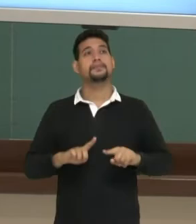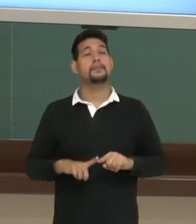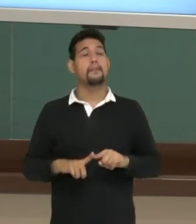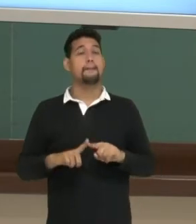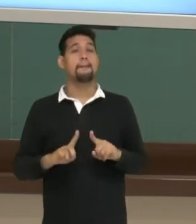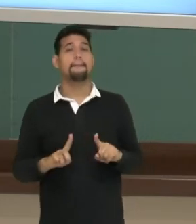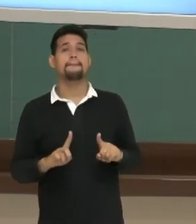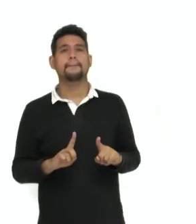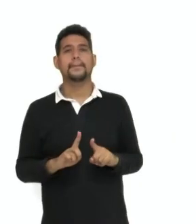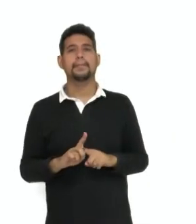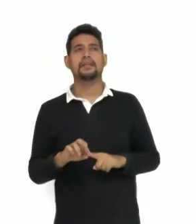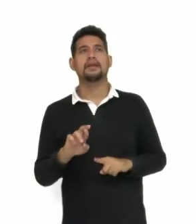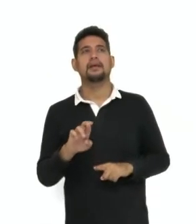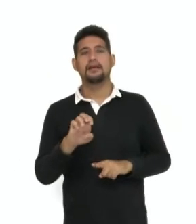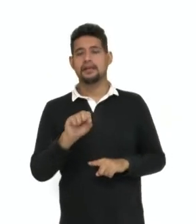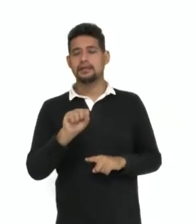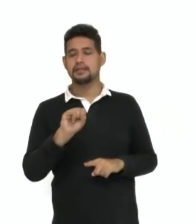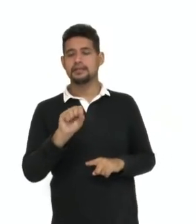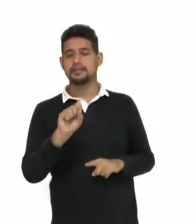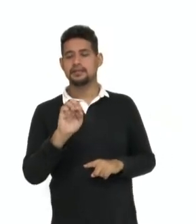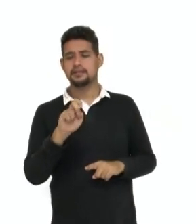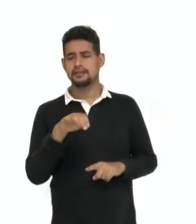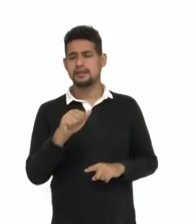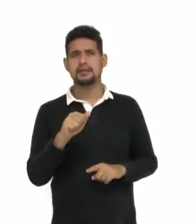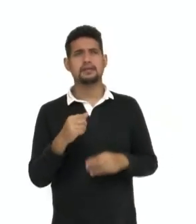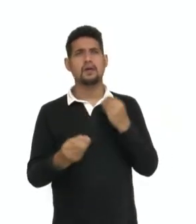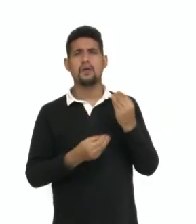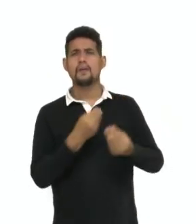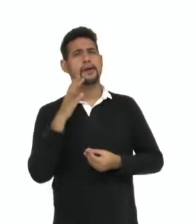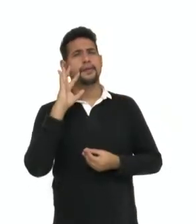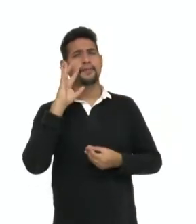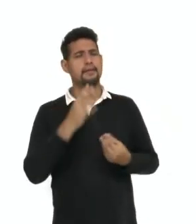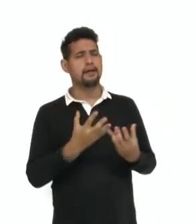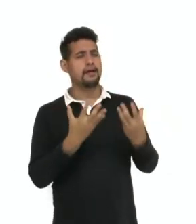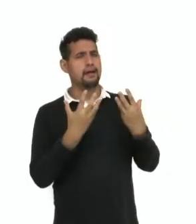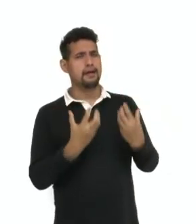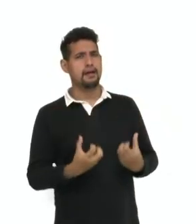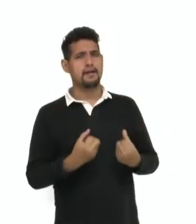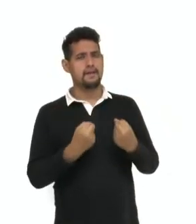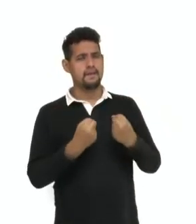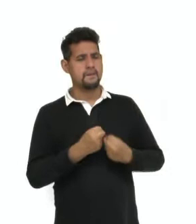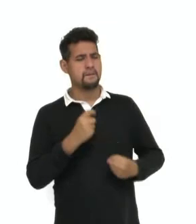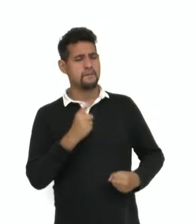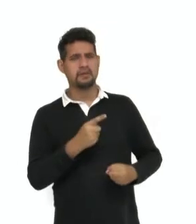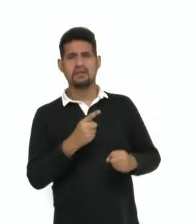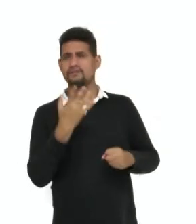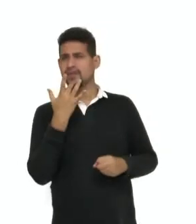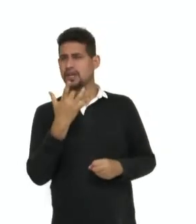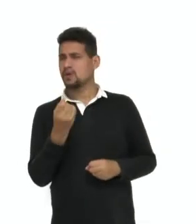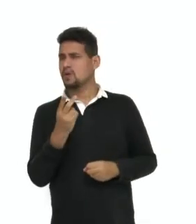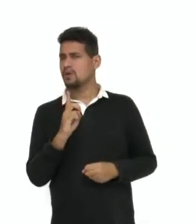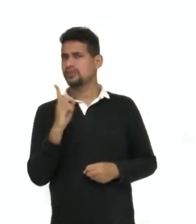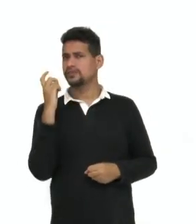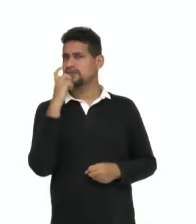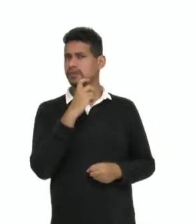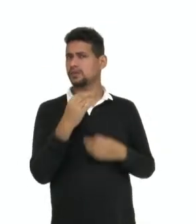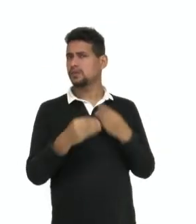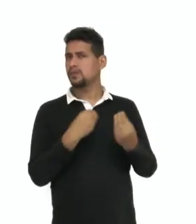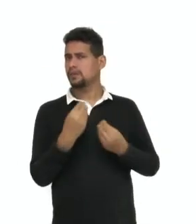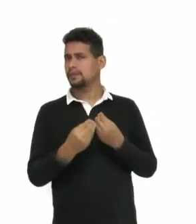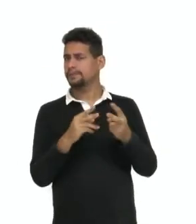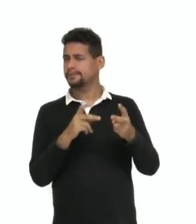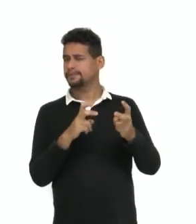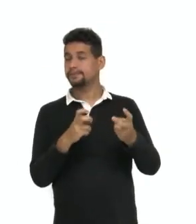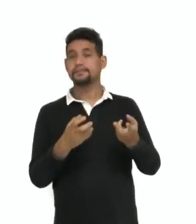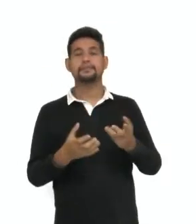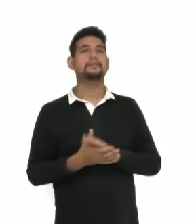A resistência, né? Como que foi a resistência inca? Será que eles aceitaram essa dominação facilmente ou não, né? Vamos ver isso